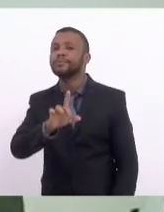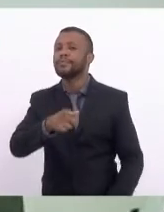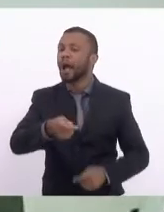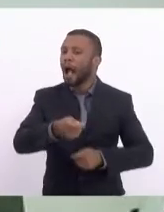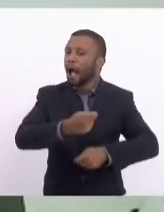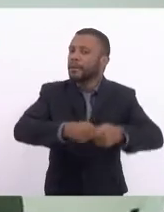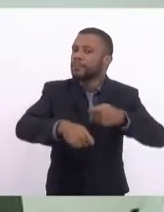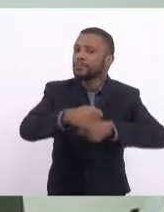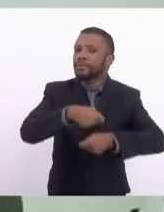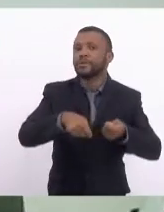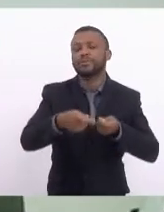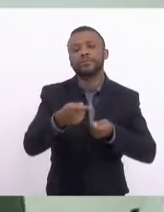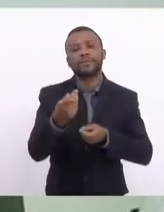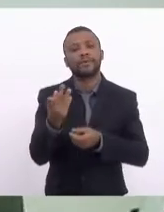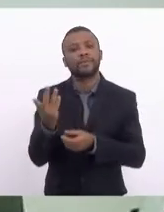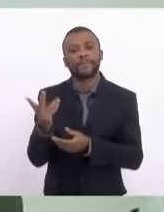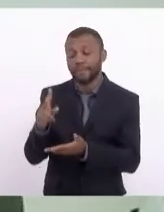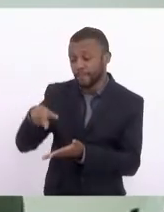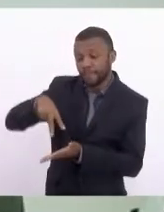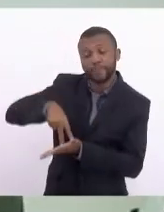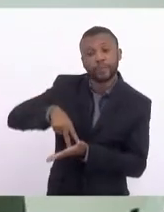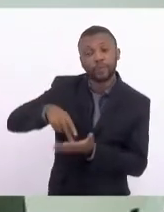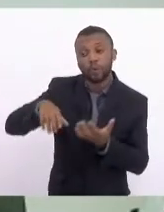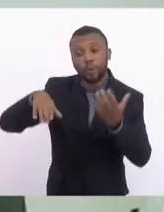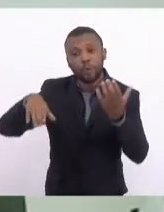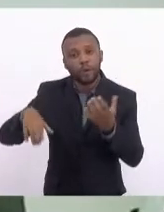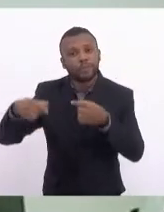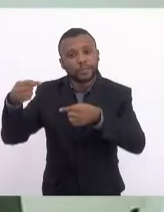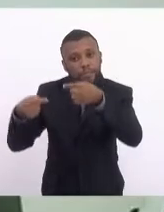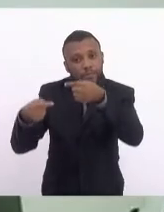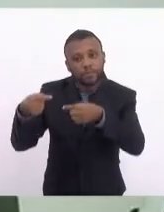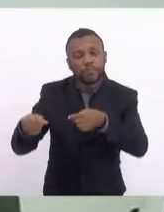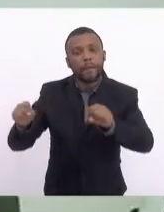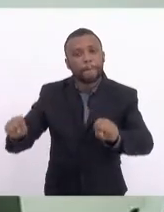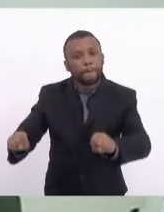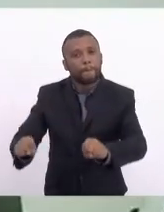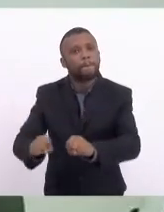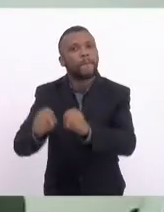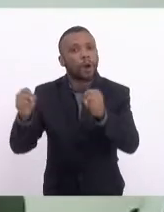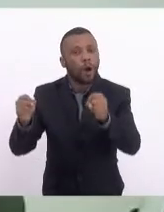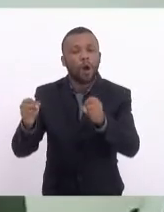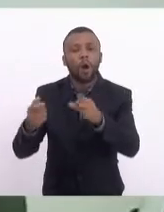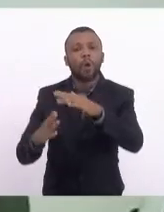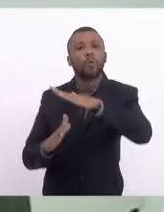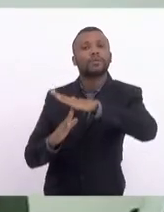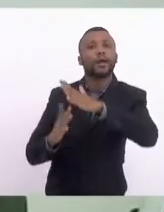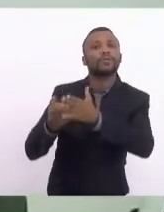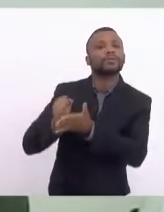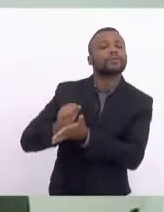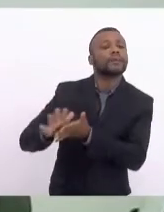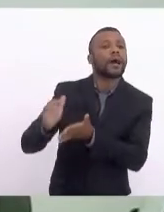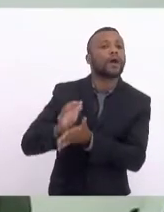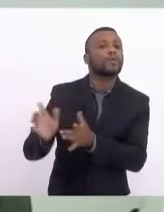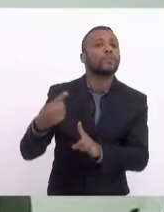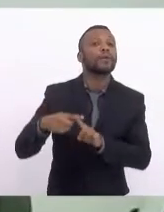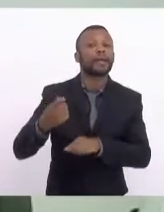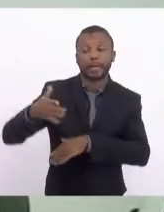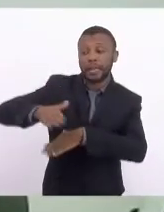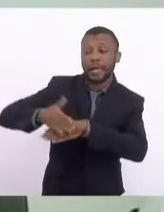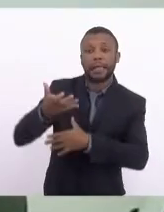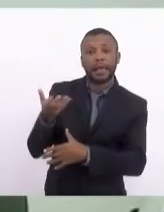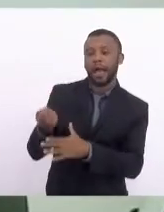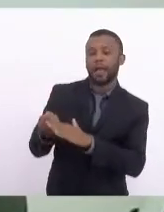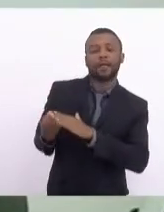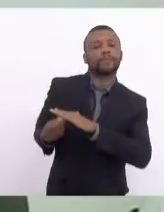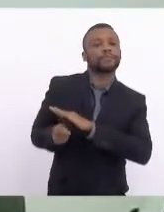vem discutindo no Congresso Nacional romper o teto de gastos porque ele precisa investir. Então, no meu entendimento,